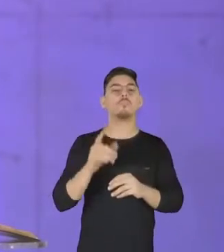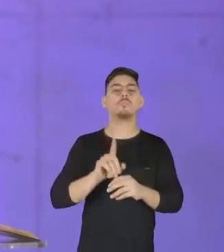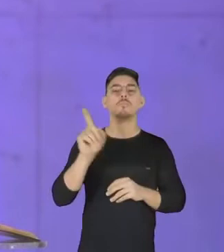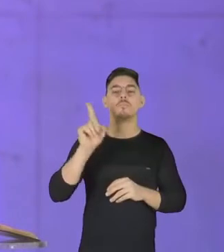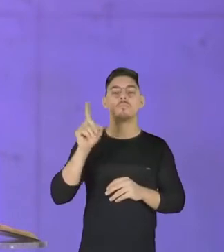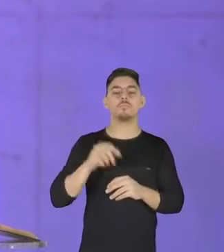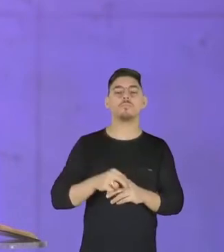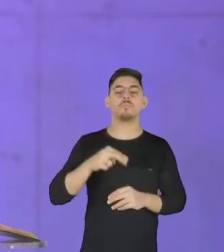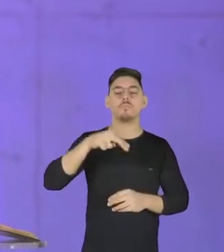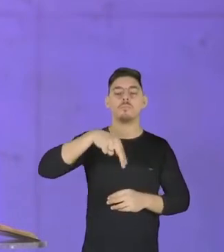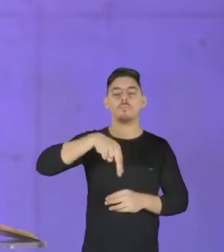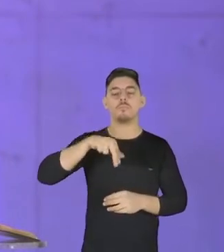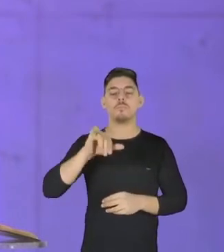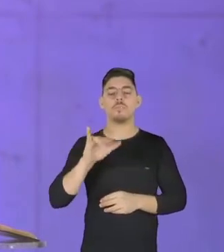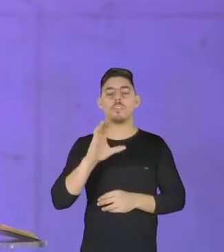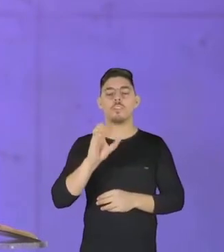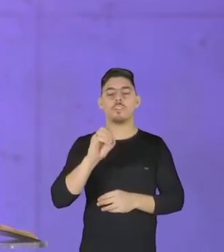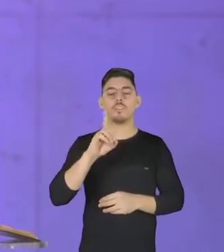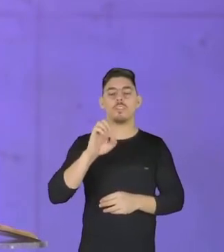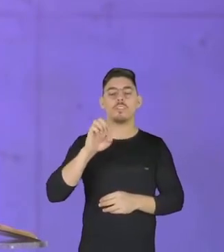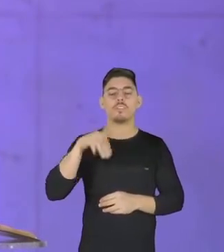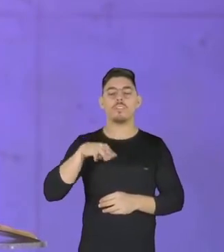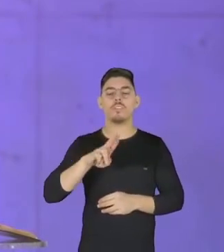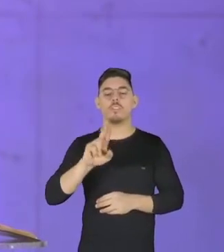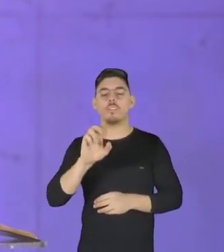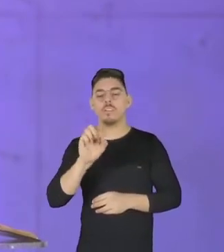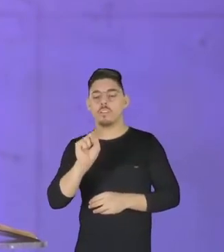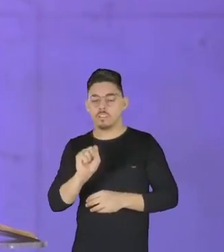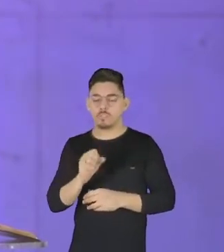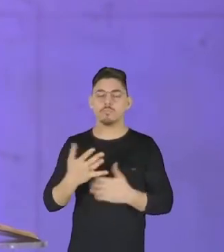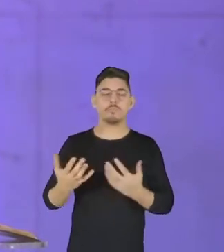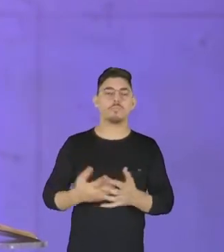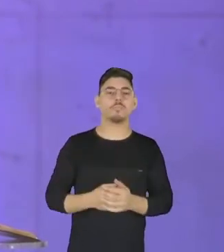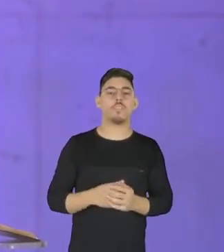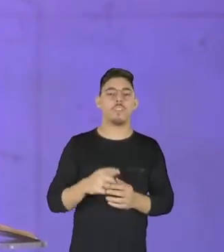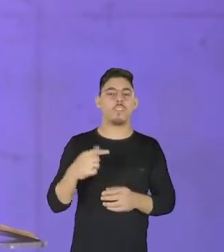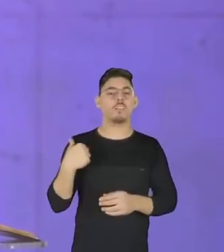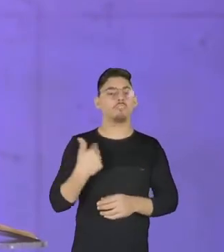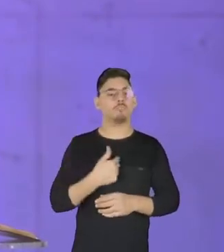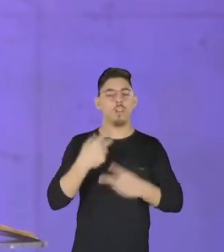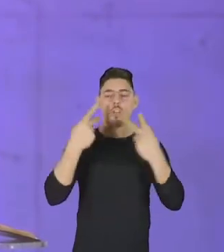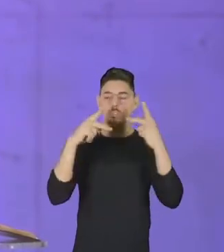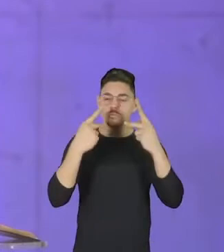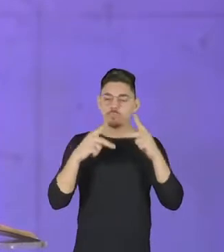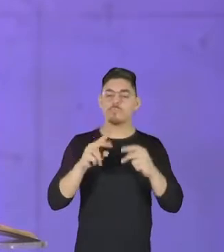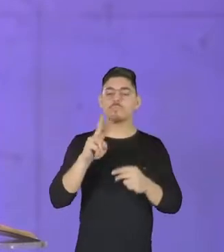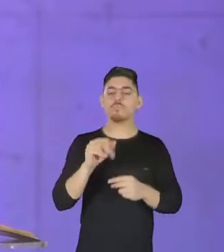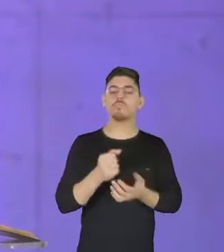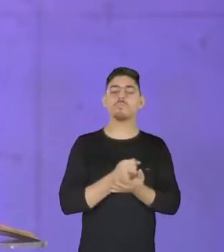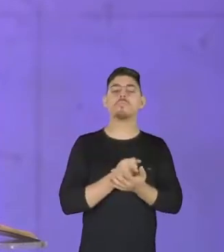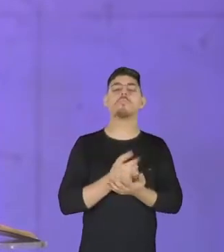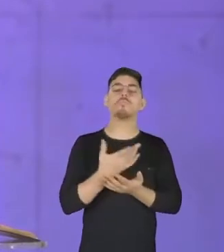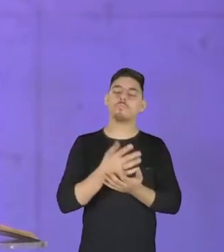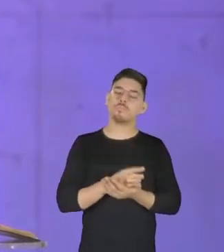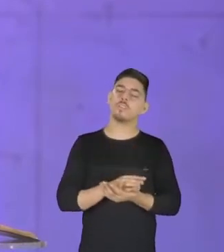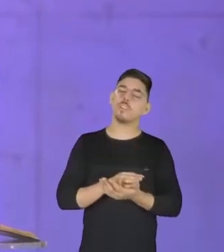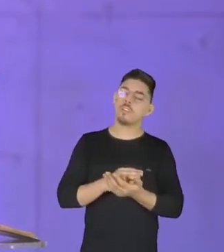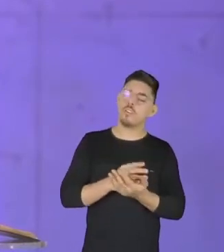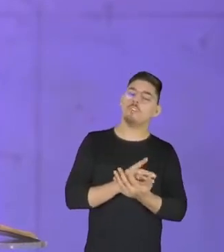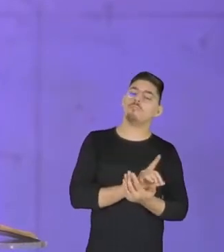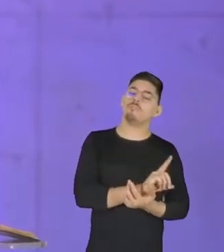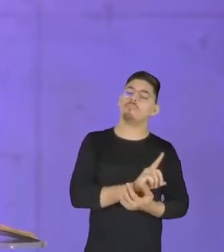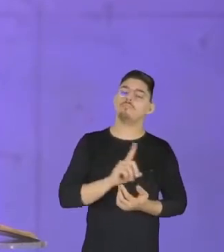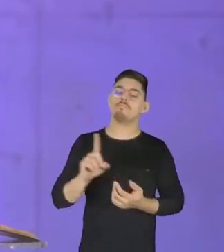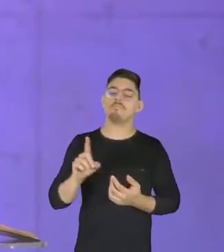duas indicações de leitura. A nossa série de mensagens, ela vai passar por estes dois e outros